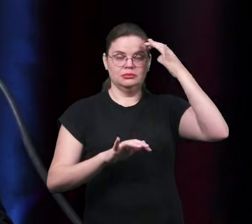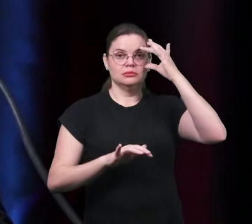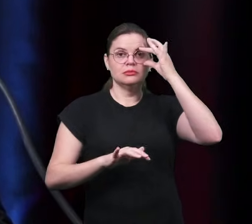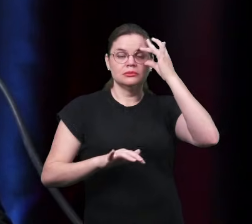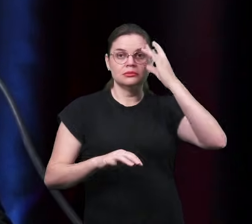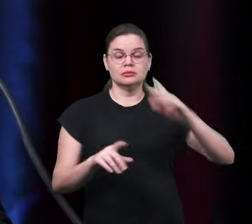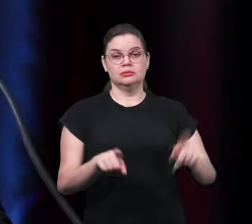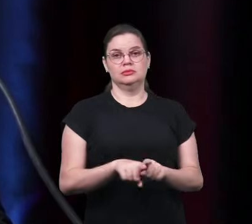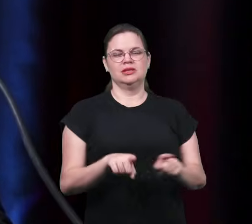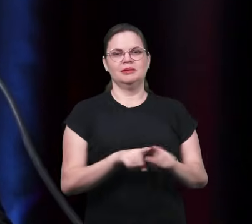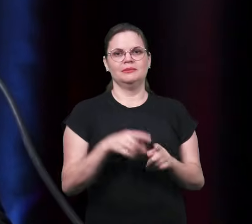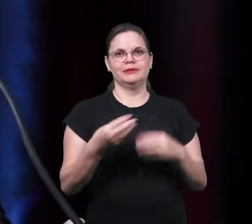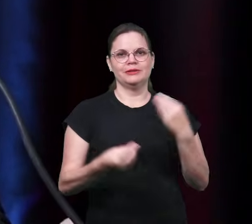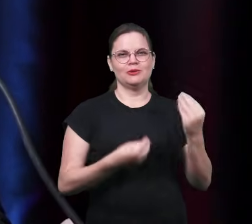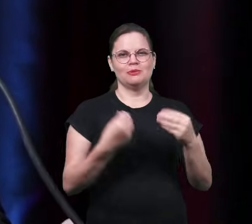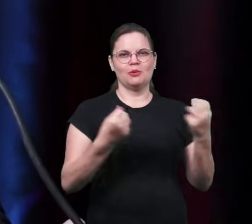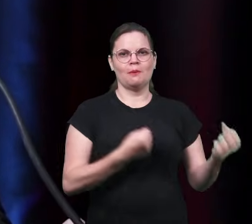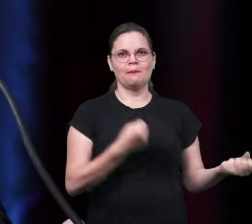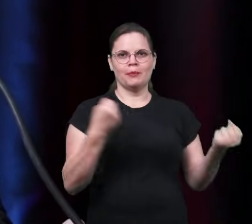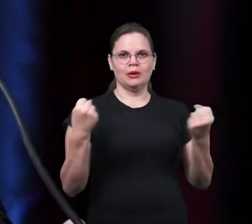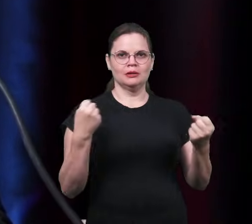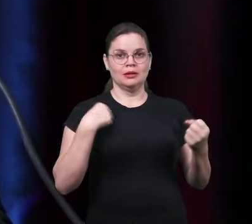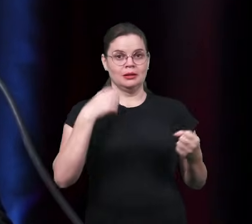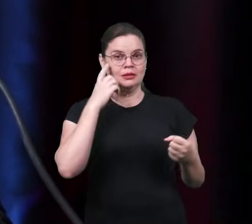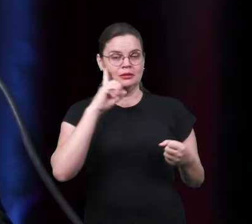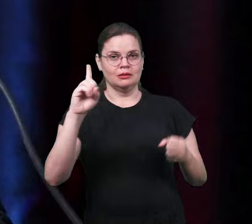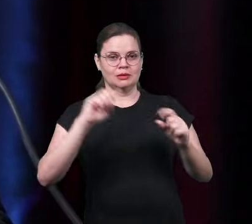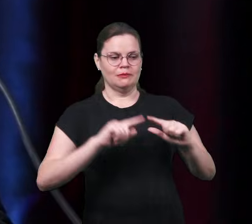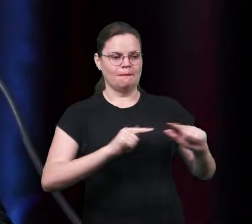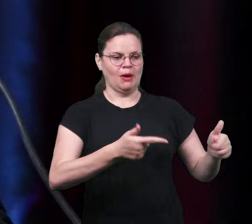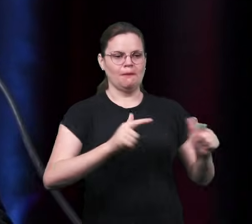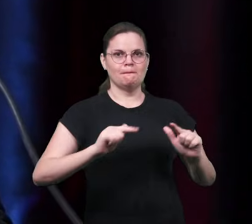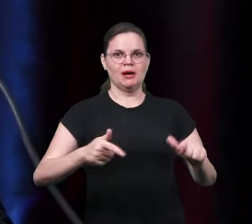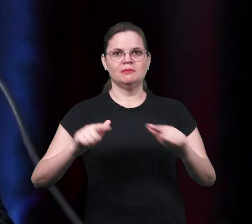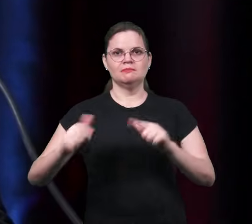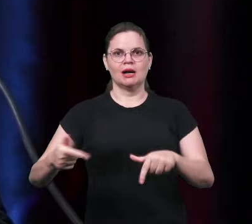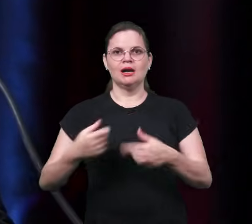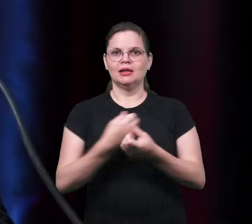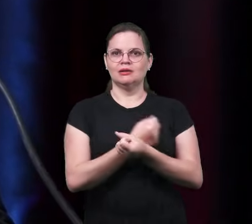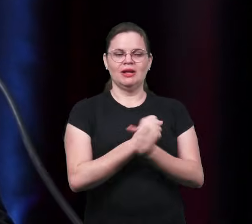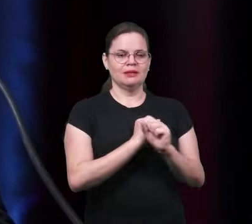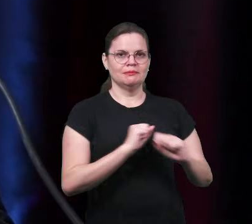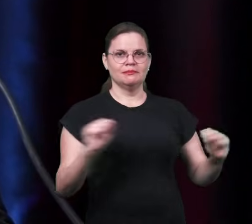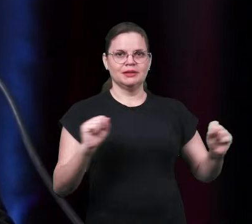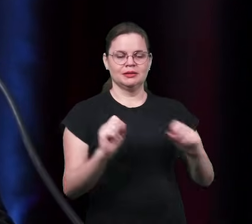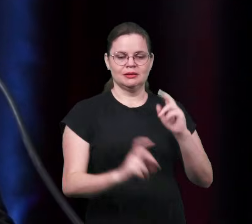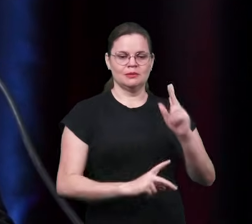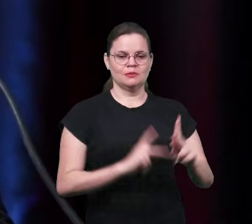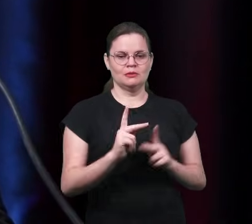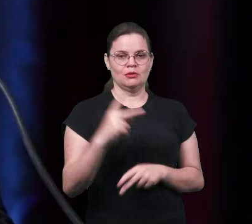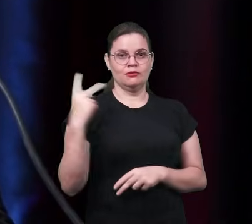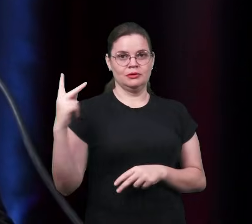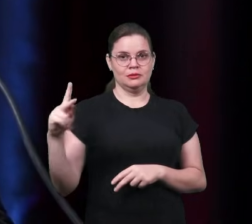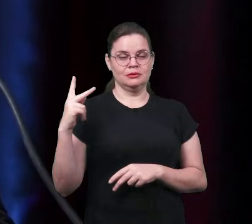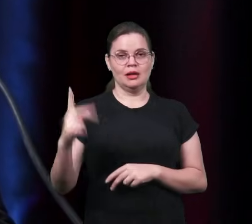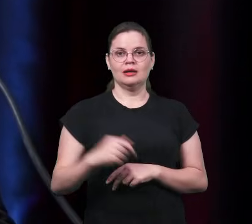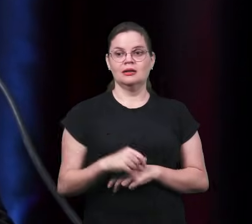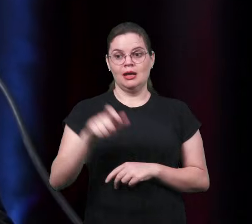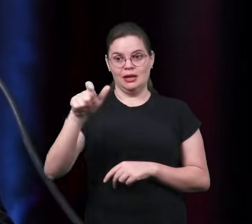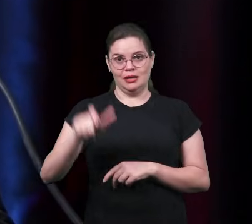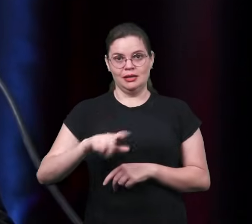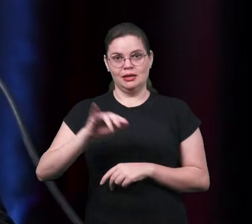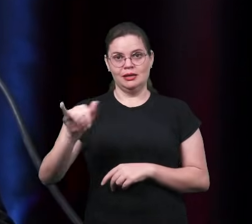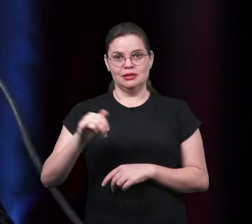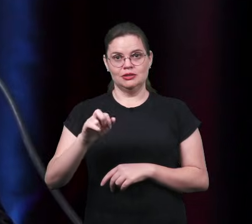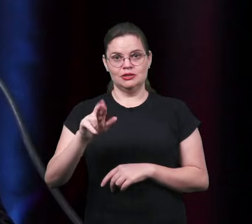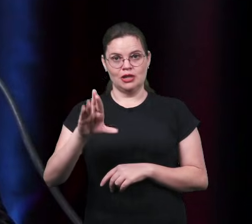estava libertando o seu povo. Isso serviu como um testemunho da obra de Deus na vida de